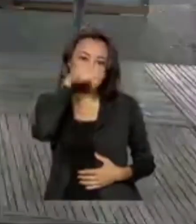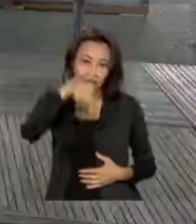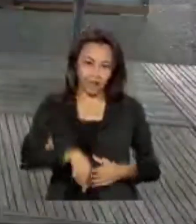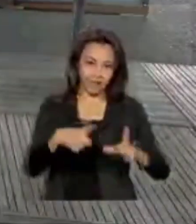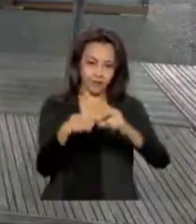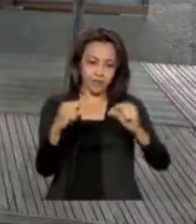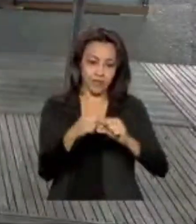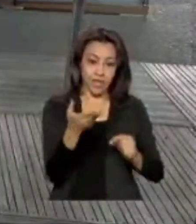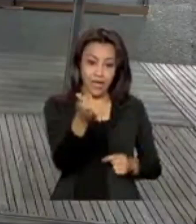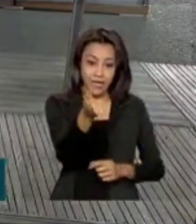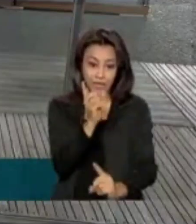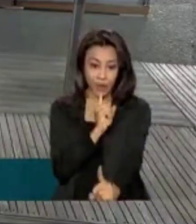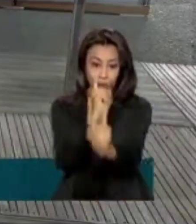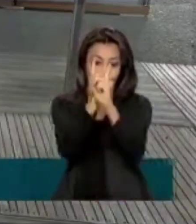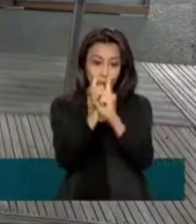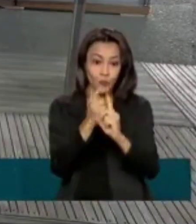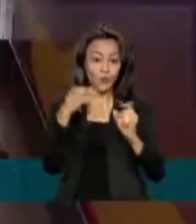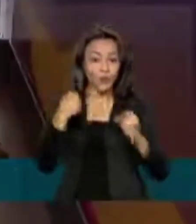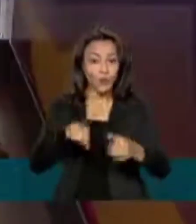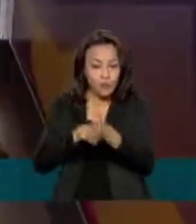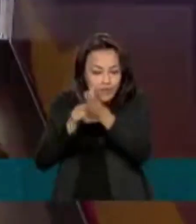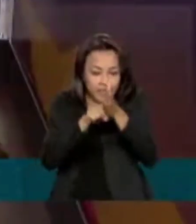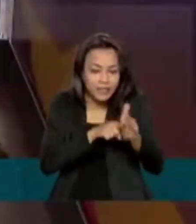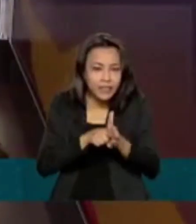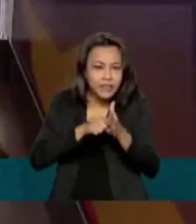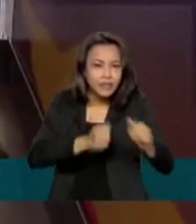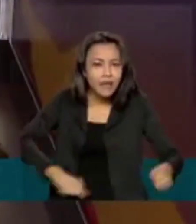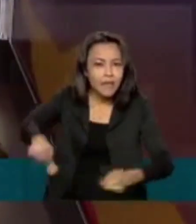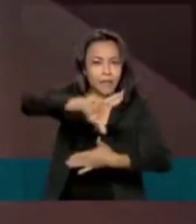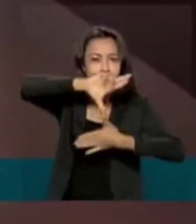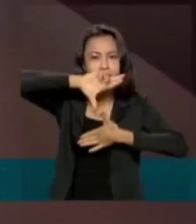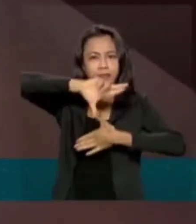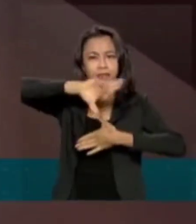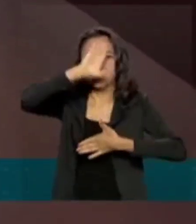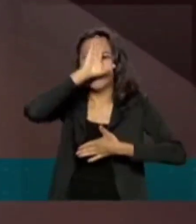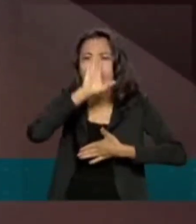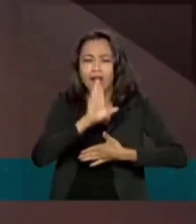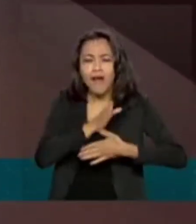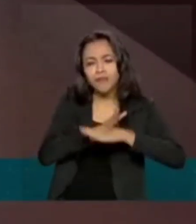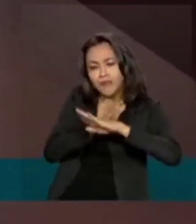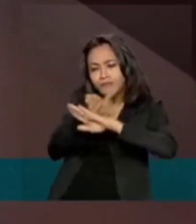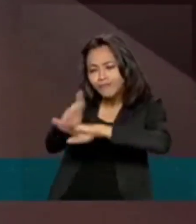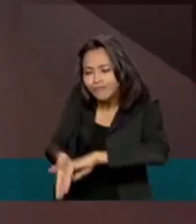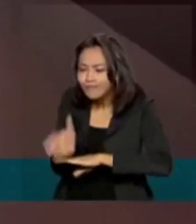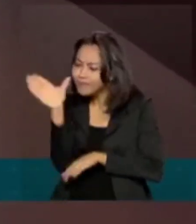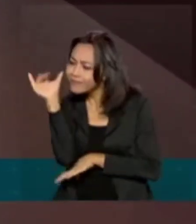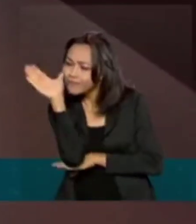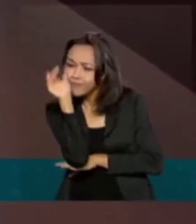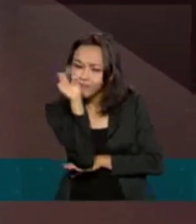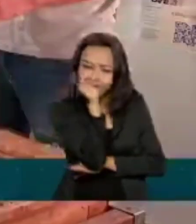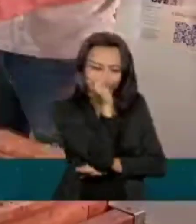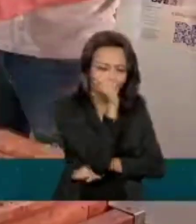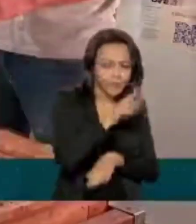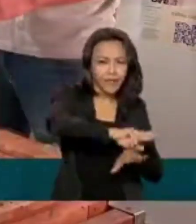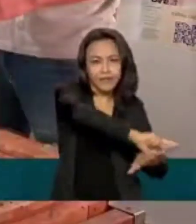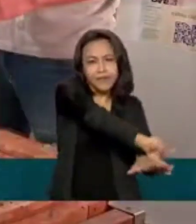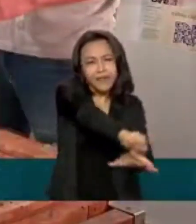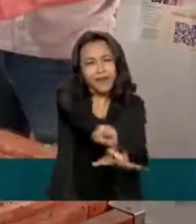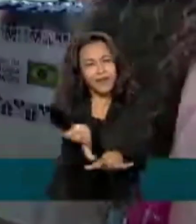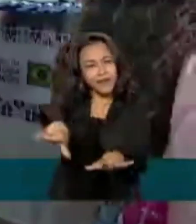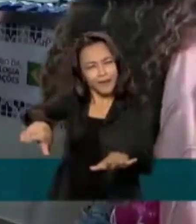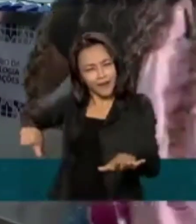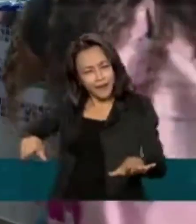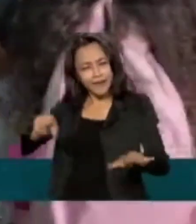evento científico da América Latina reúne várias atrações gratuitas para o público, estandes com atividades